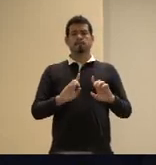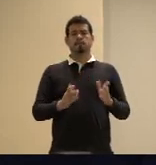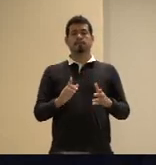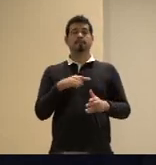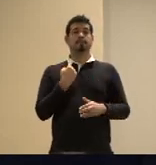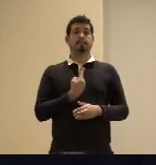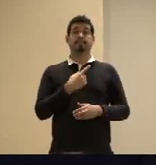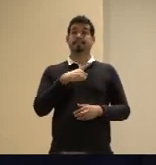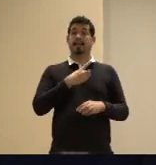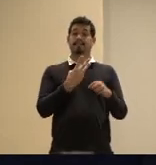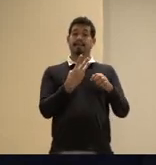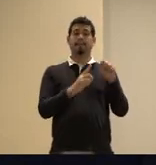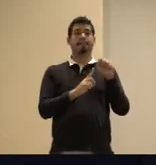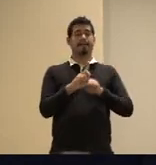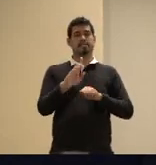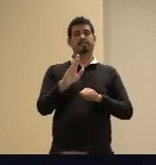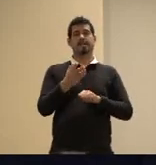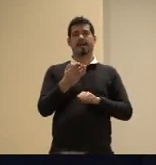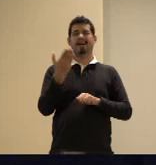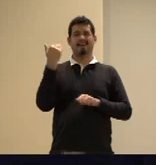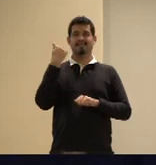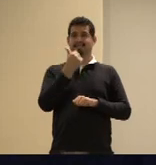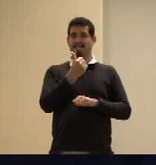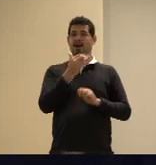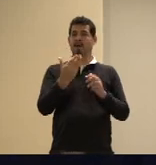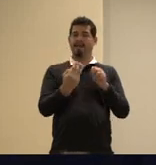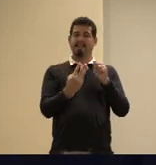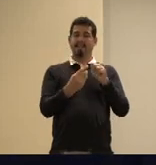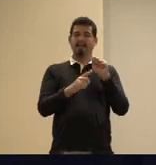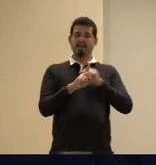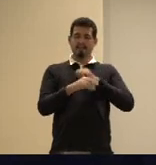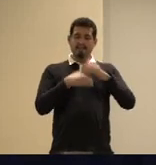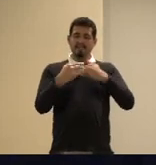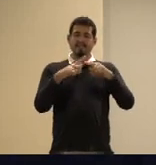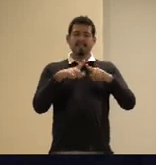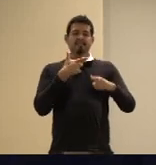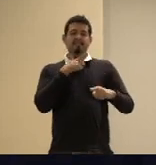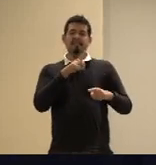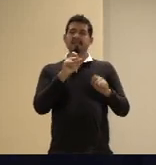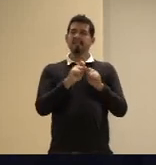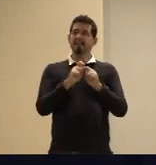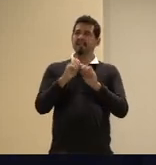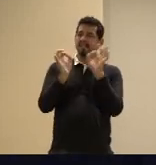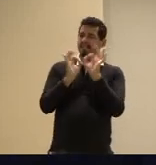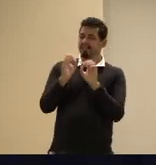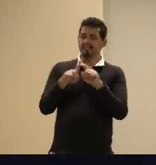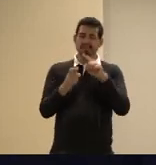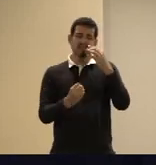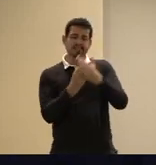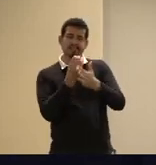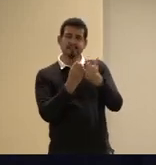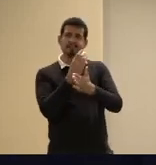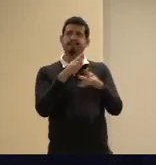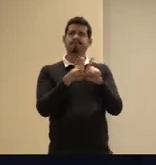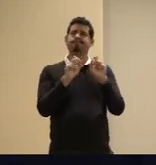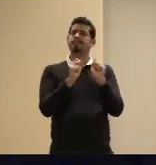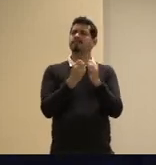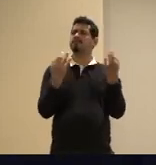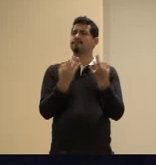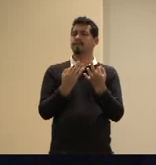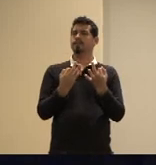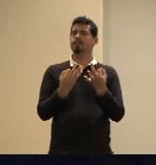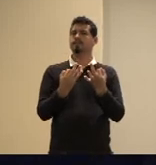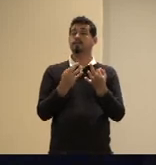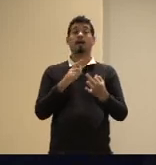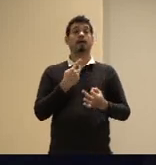em 3 meses. E isso a gente vai conseguir na elaboração de um PIA bem feito.